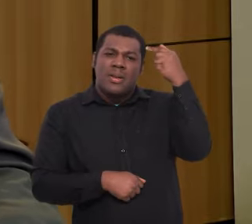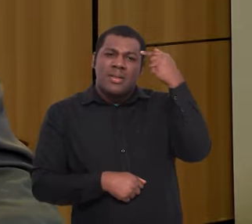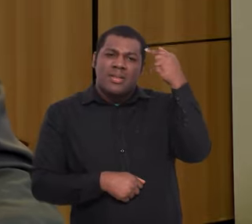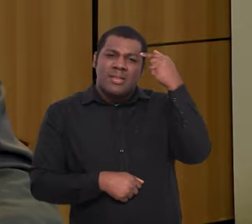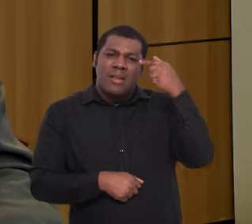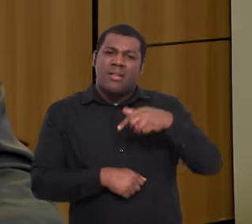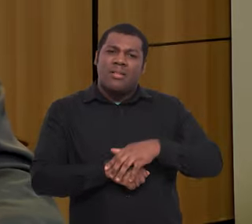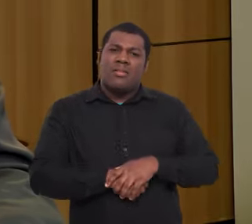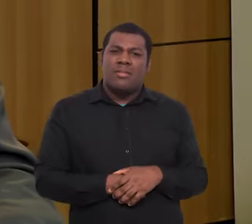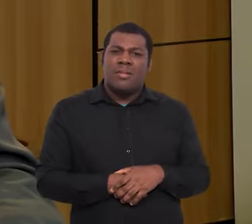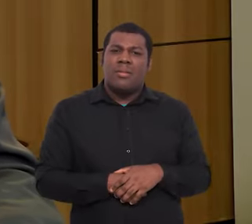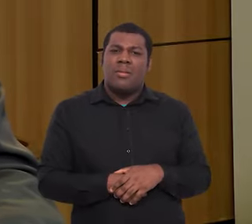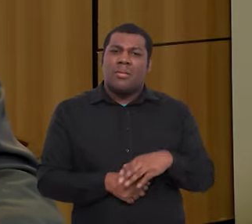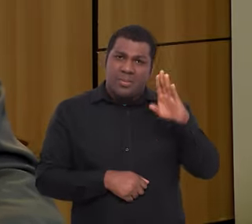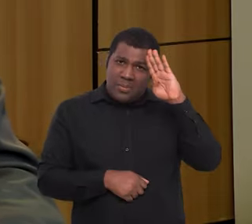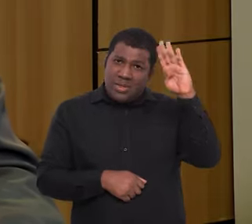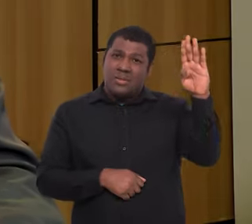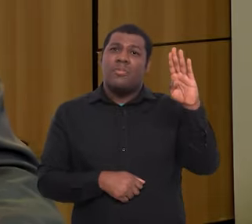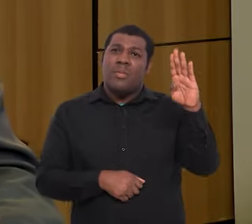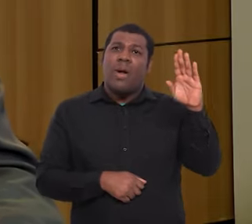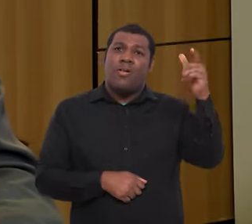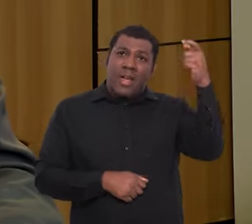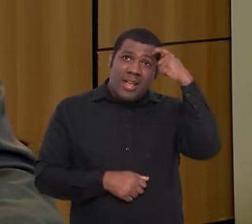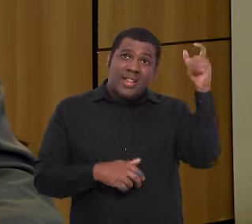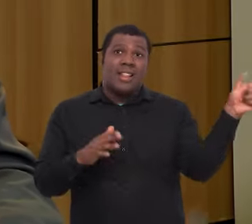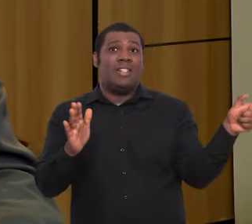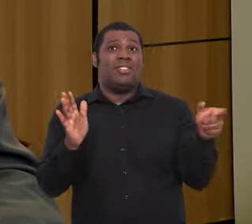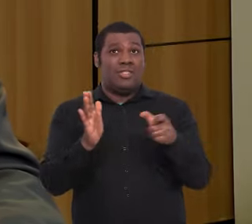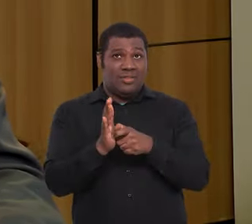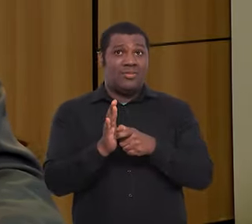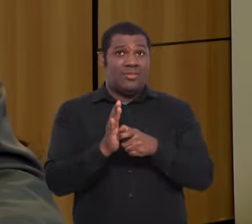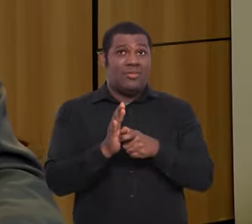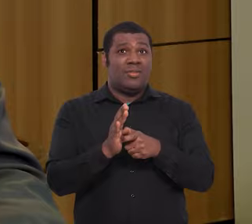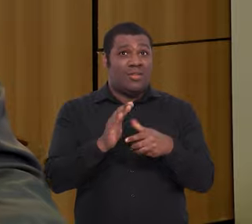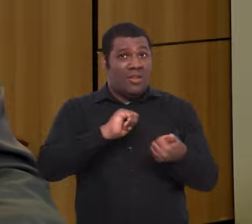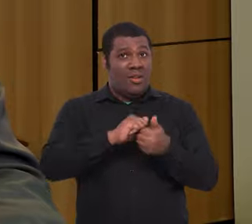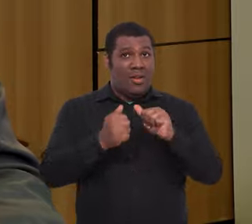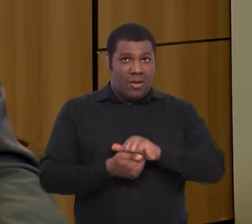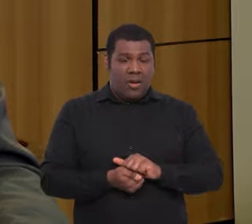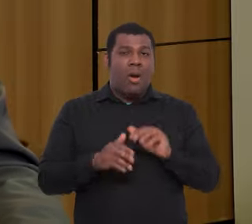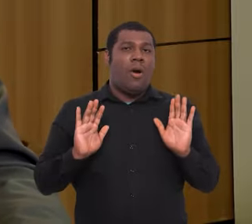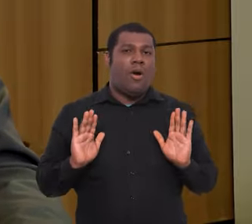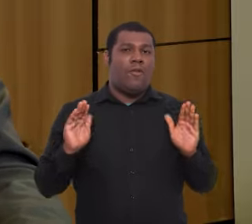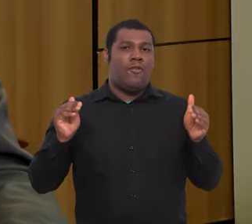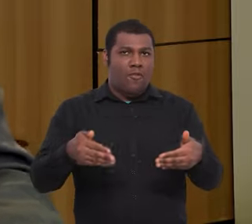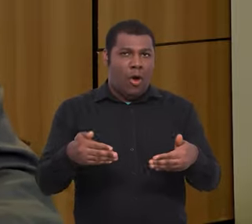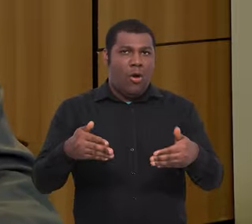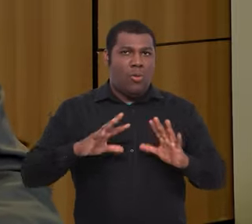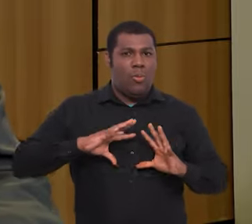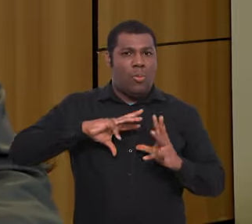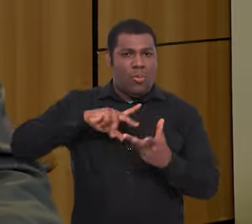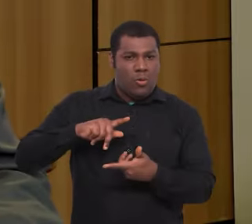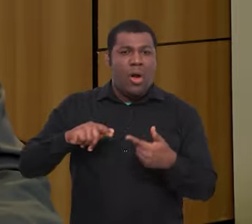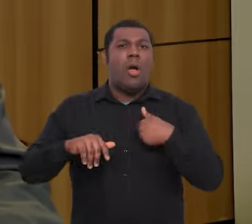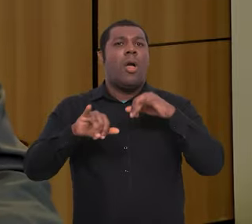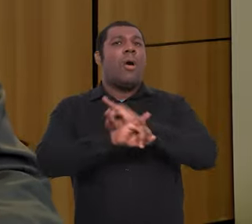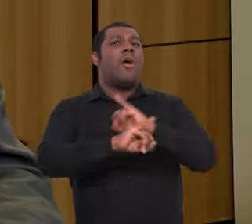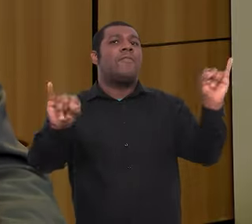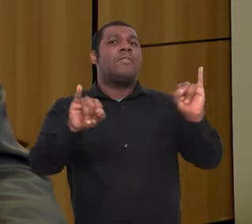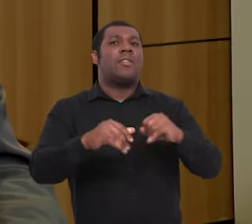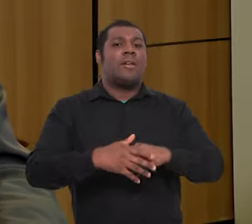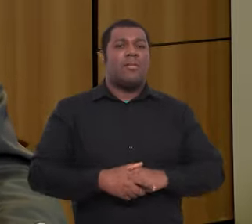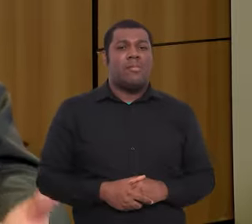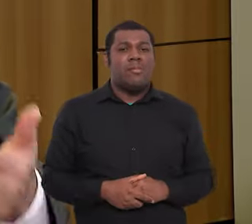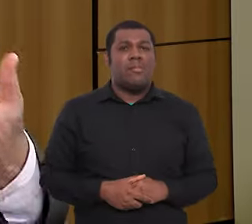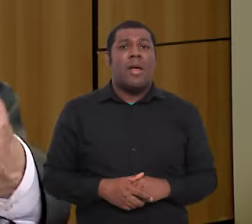sobre esse momento especialmente com a chegada da Inteligência Artificial costumo dizer nos F internacionais que o